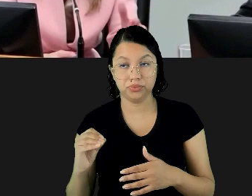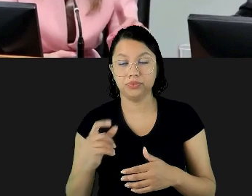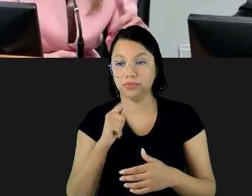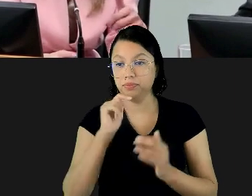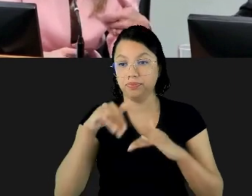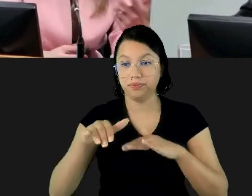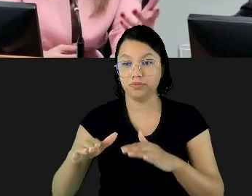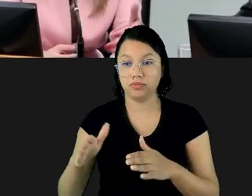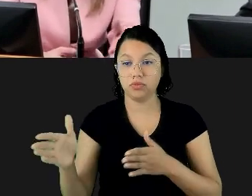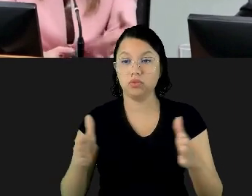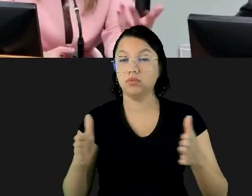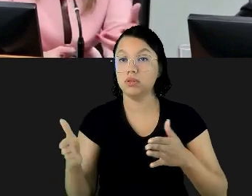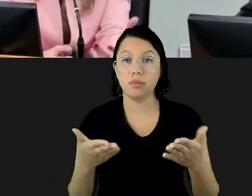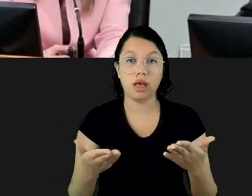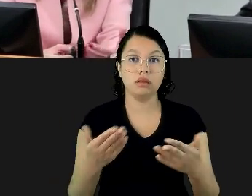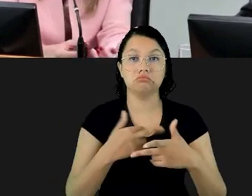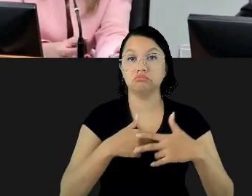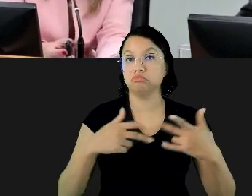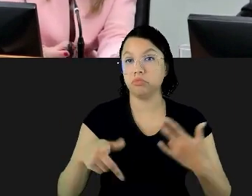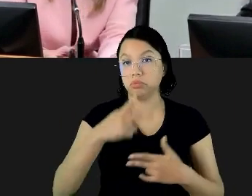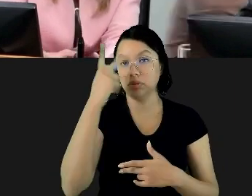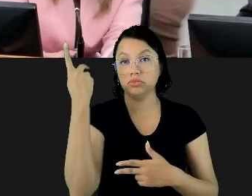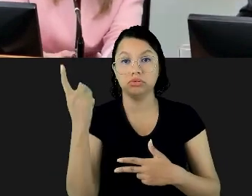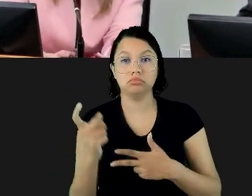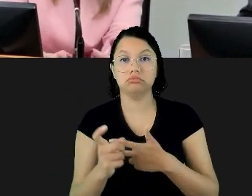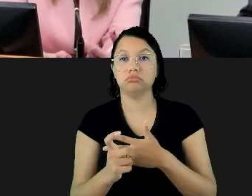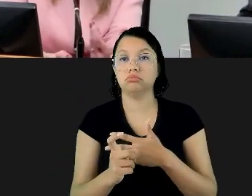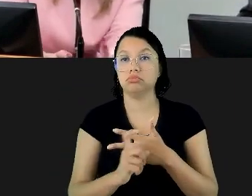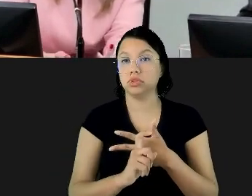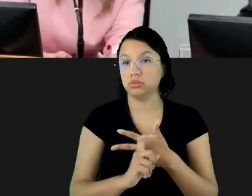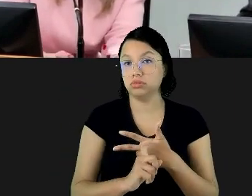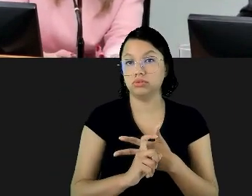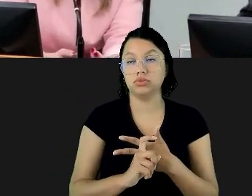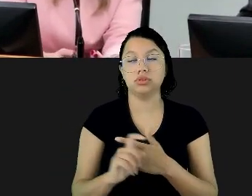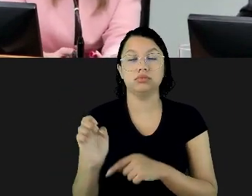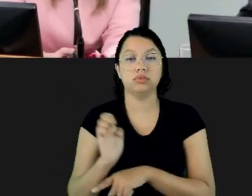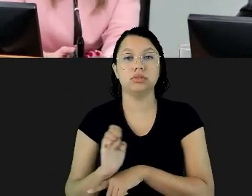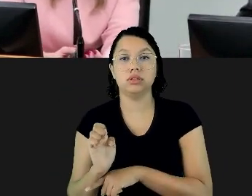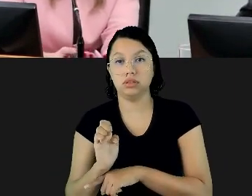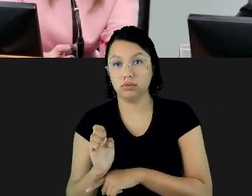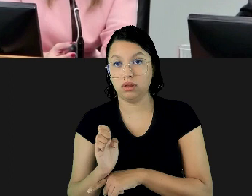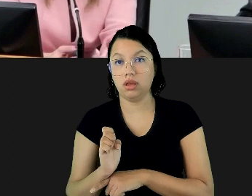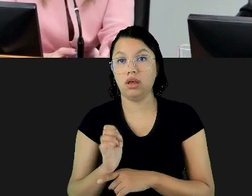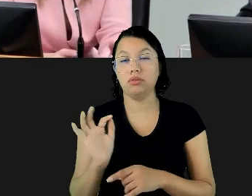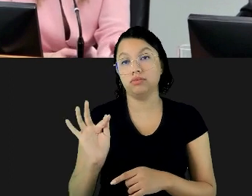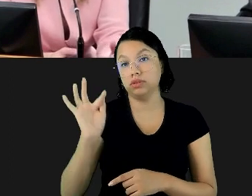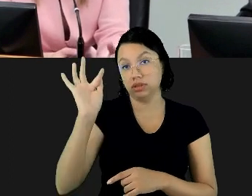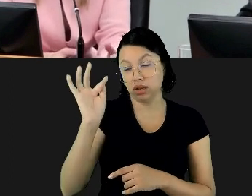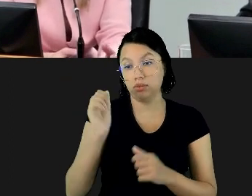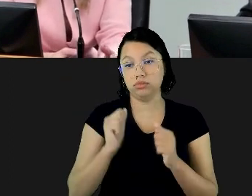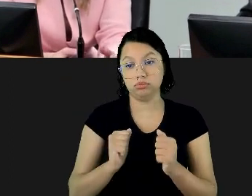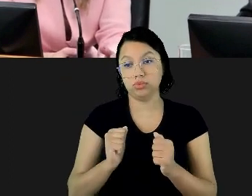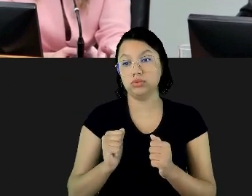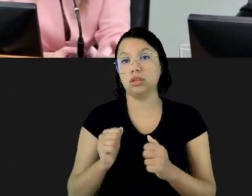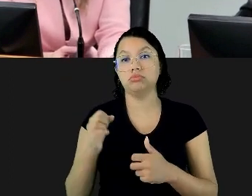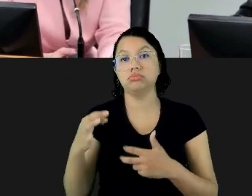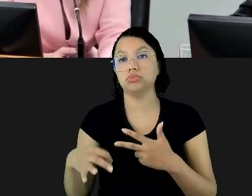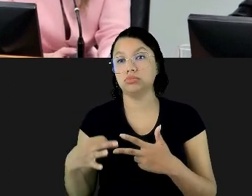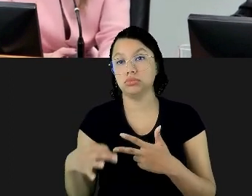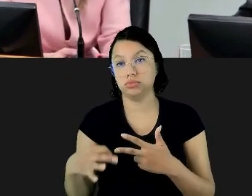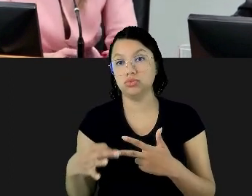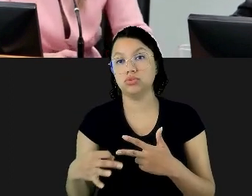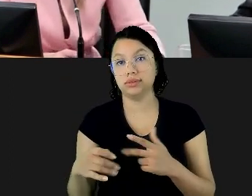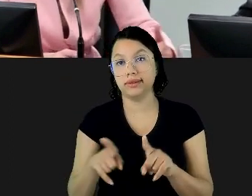do executivo, estadual, federal, do poder judiciário, para trazer contribuições para que a